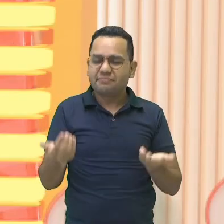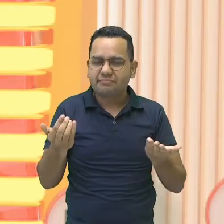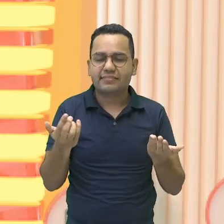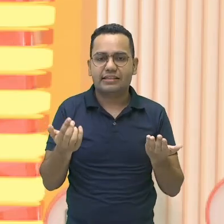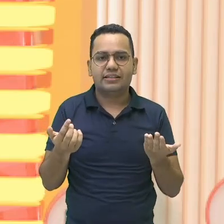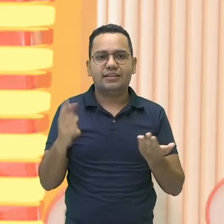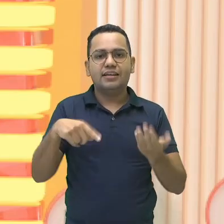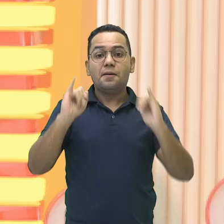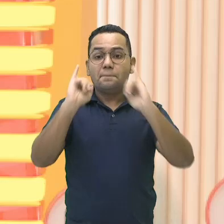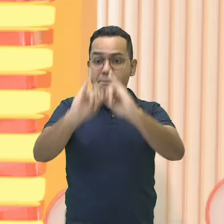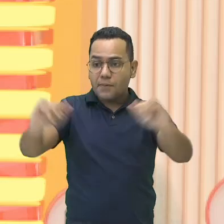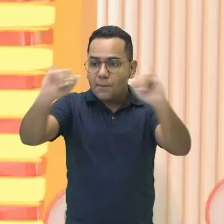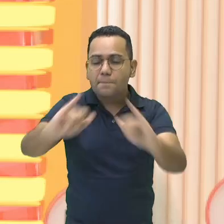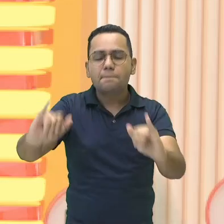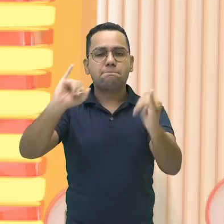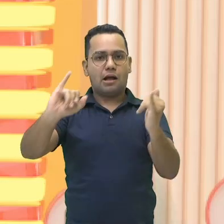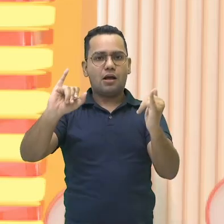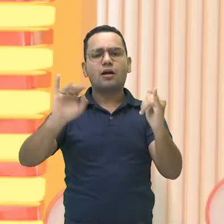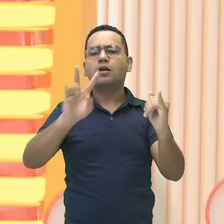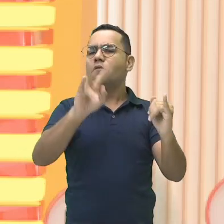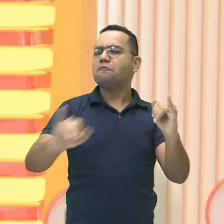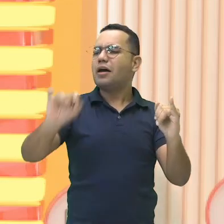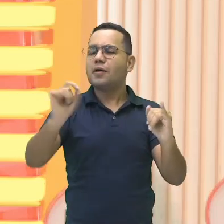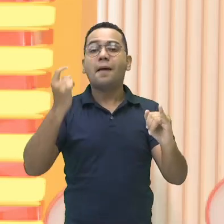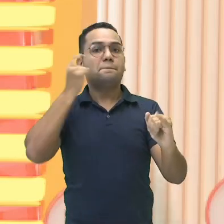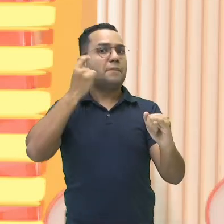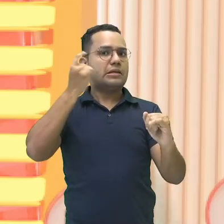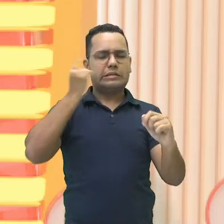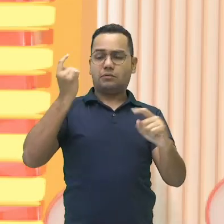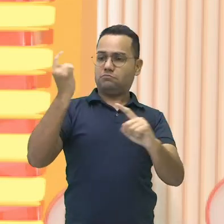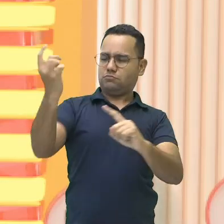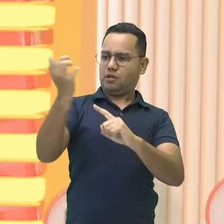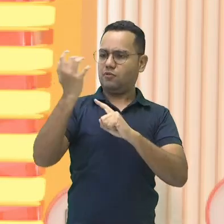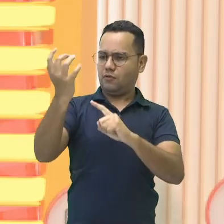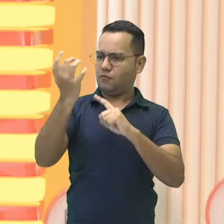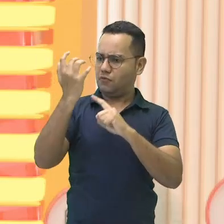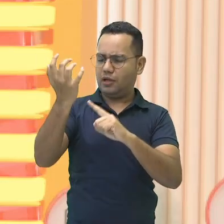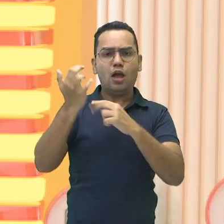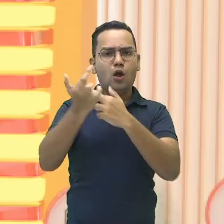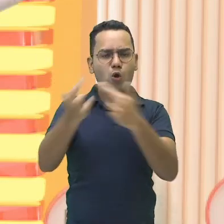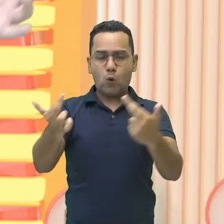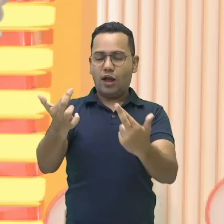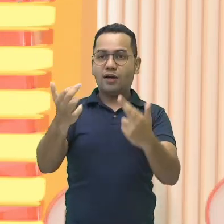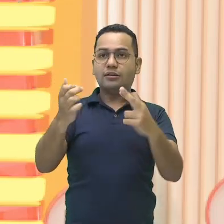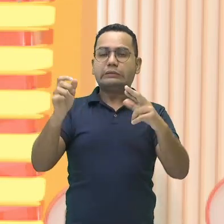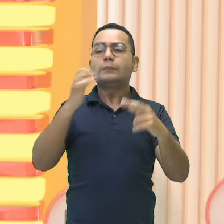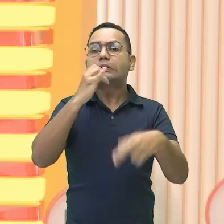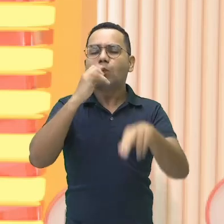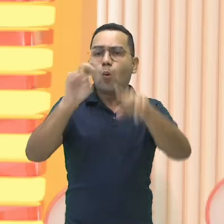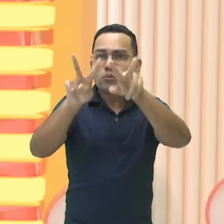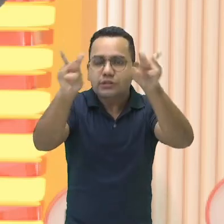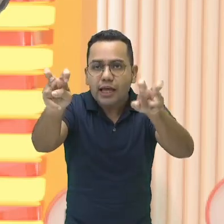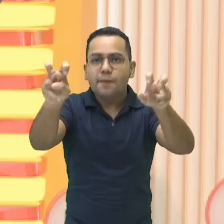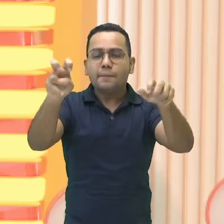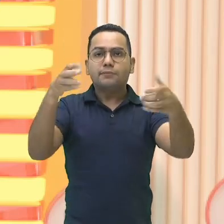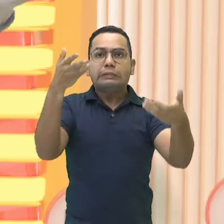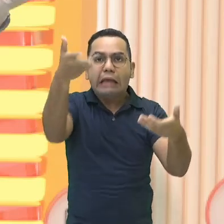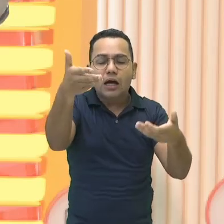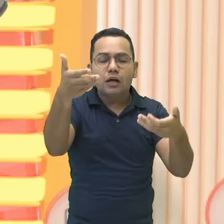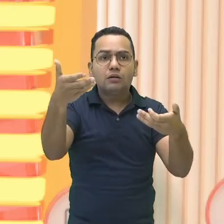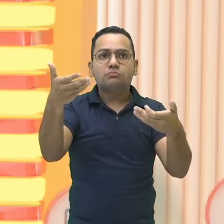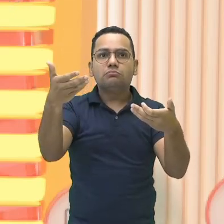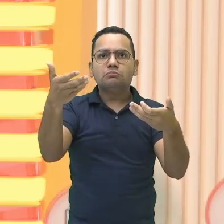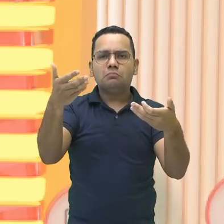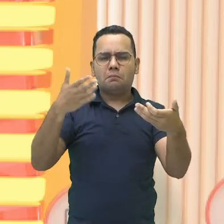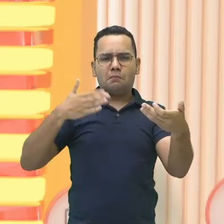faz a gente, né, querer certas coisas, às vezes coisas que a gente nem precisa. Então é todo esse ciclo, né? Retirada